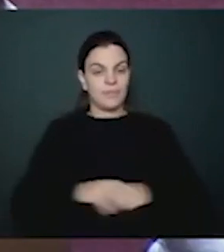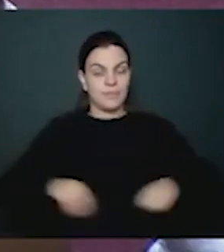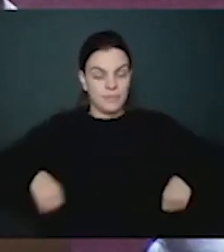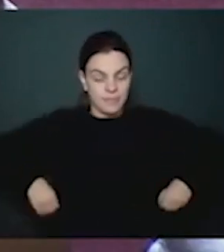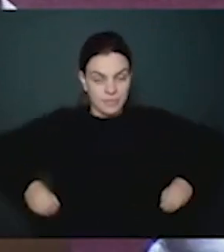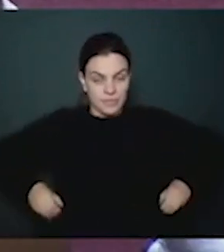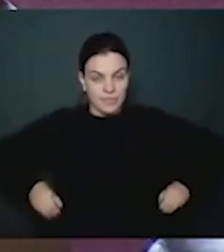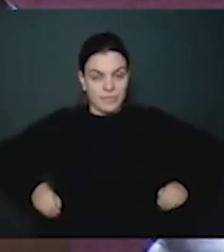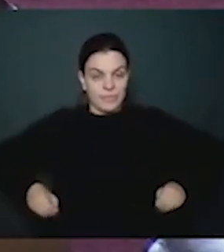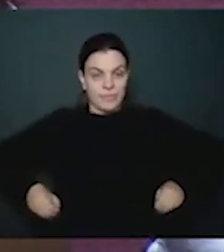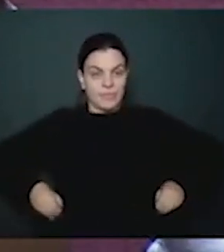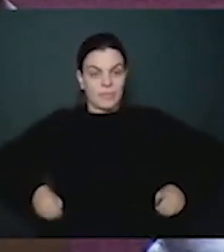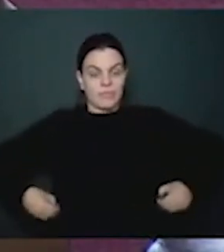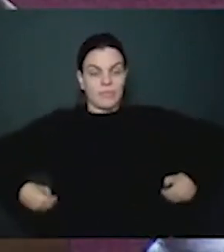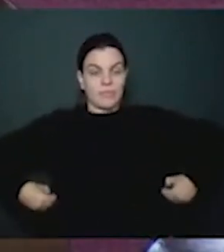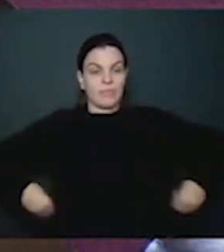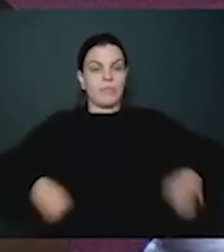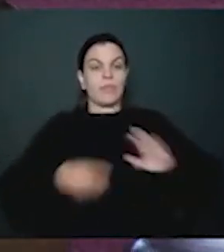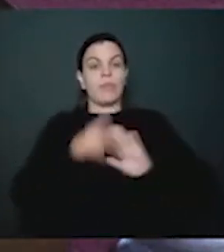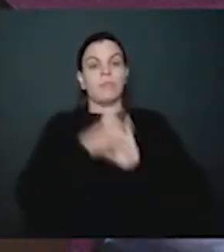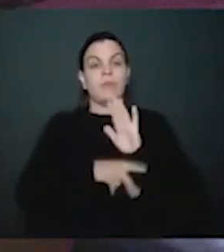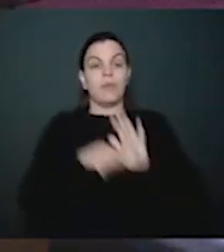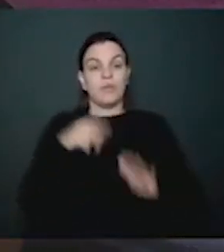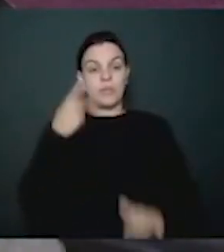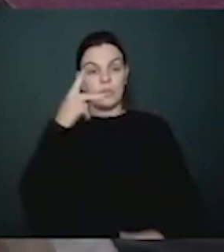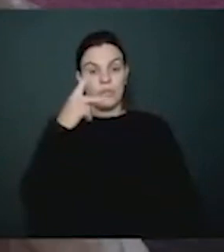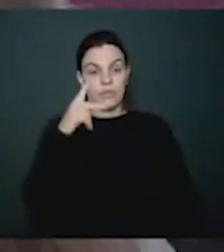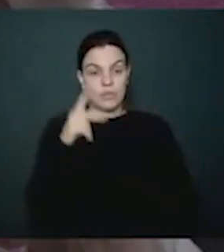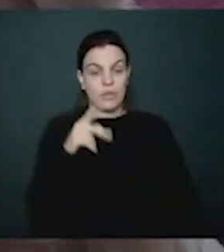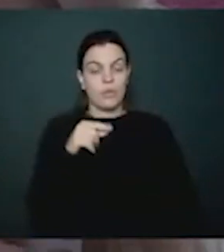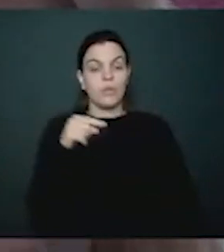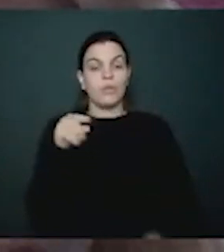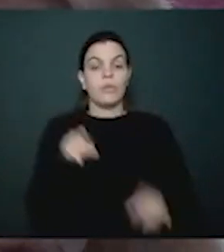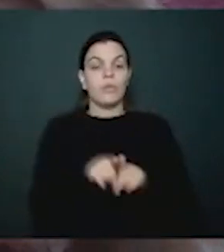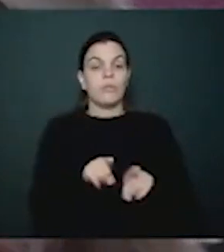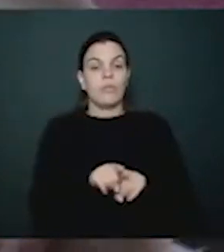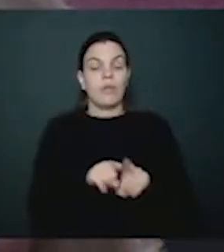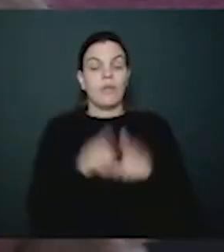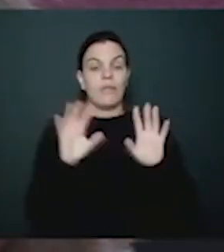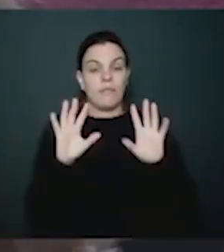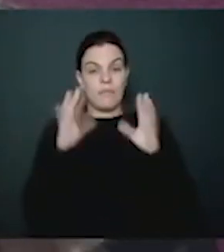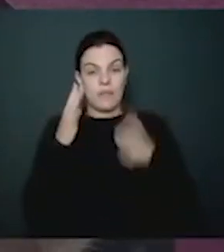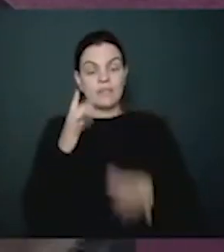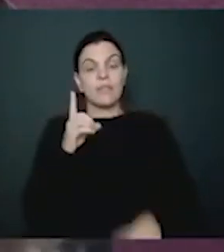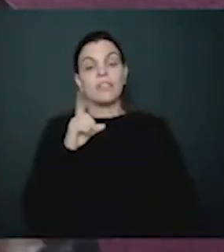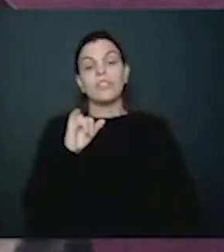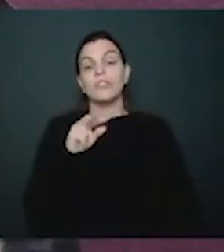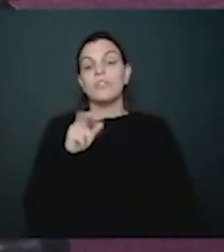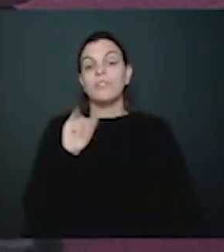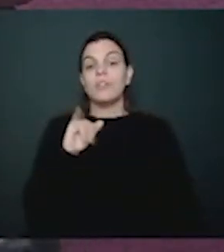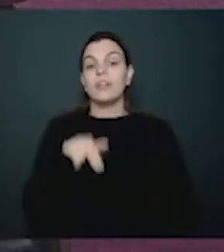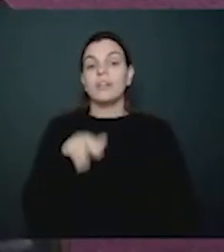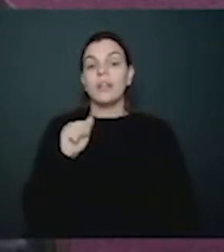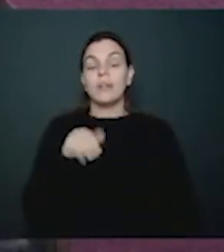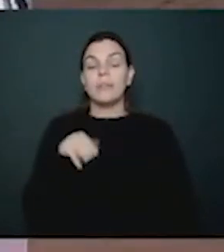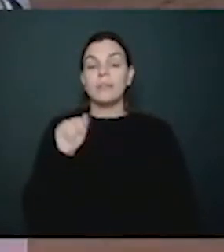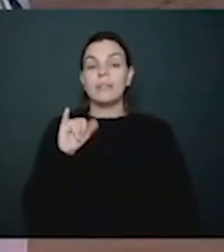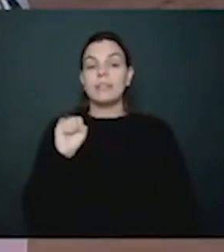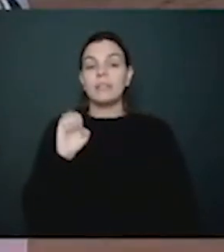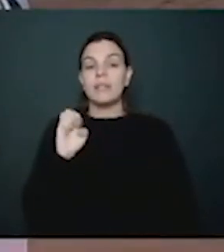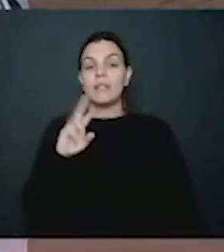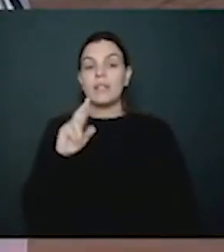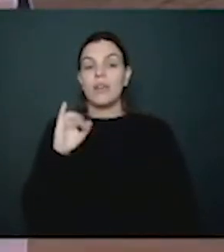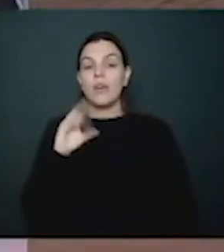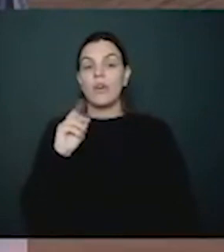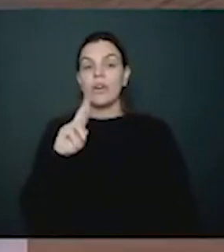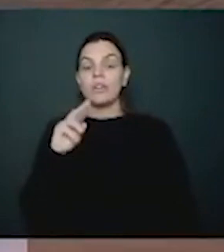Divina Misericórdia também, a festa da Divina Misericórdia, que acontece sempre no primeiro domingo após a Páscoa, também